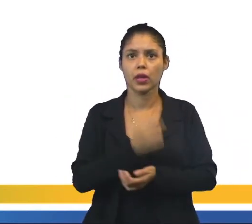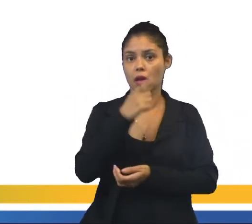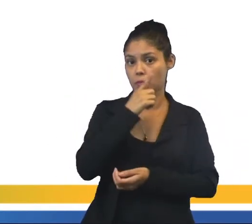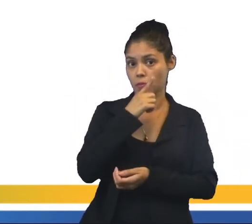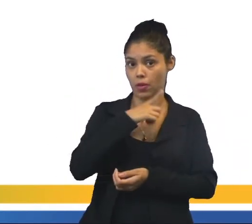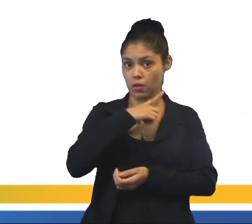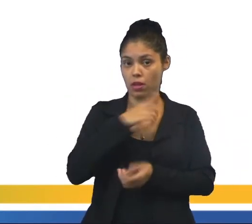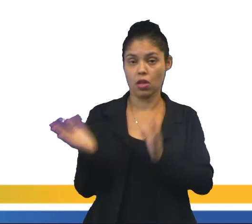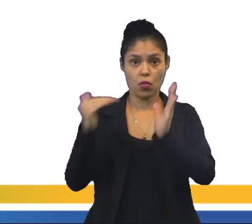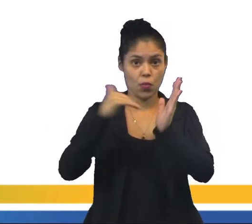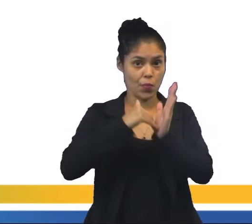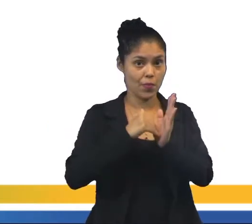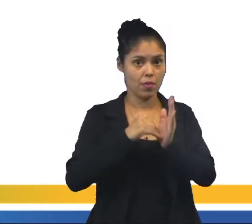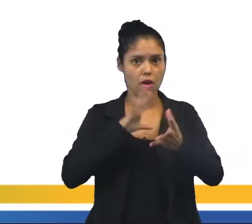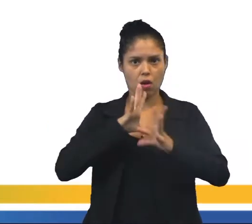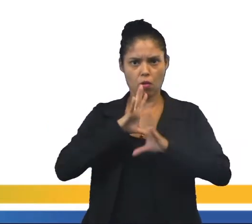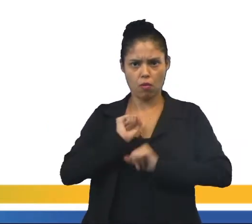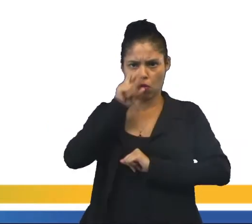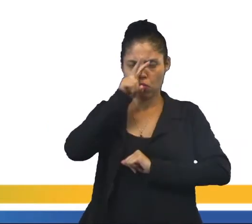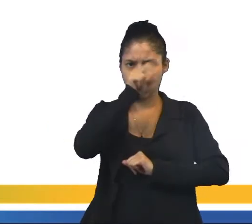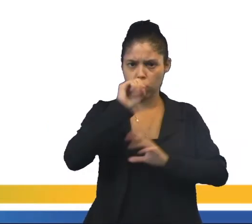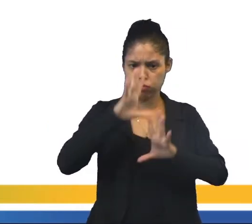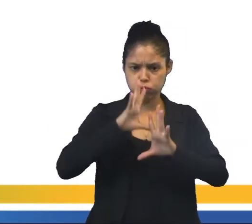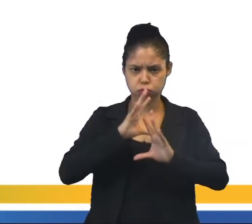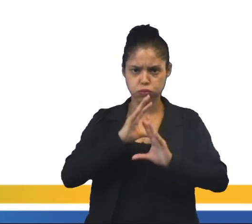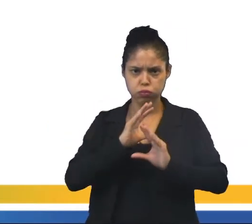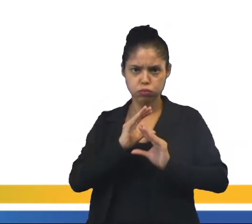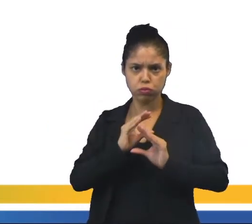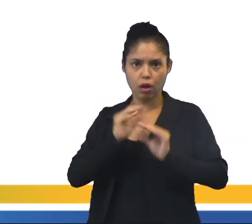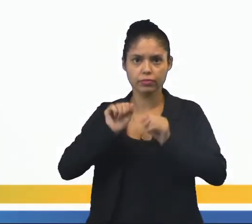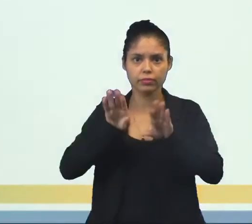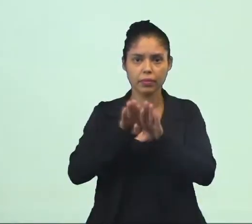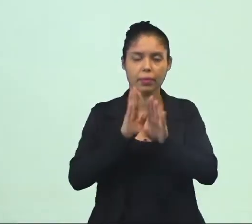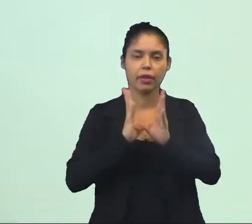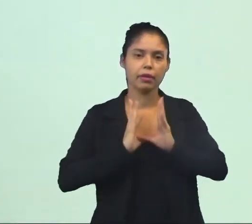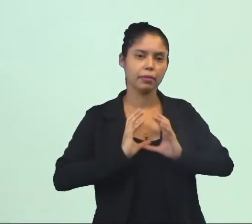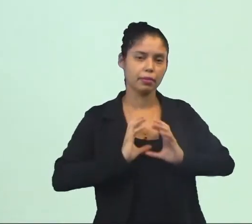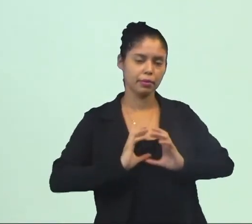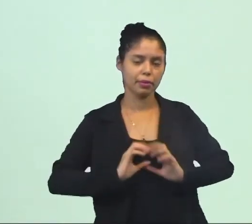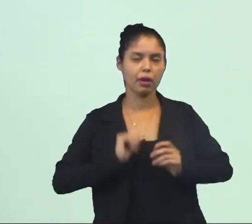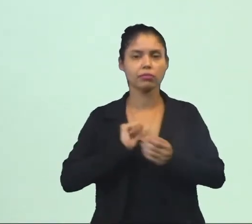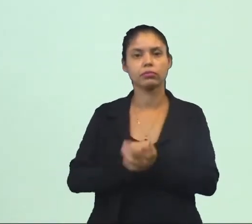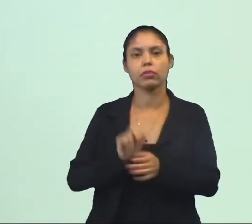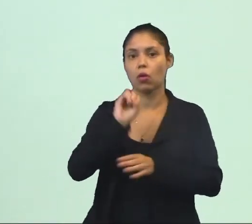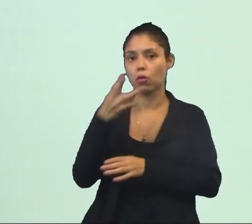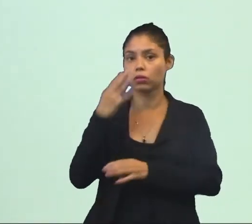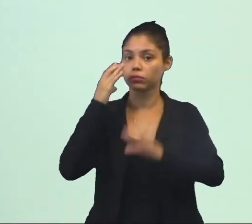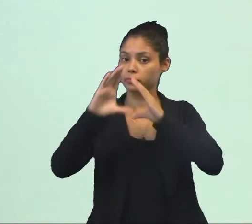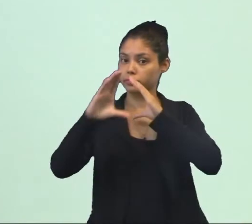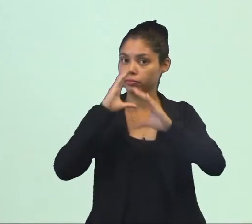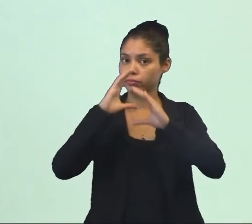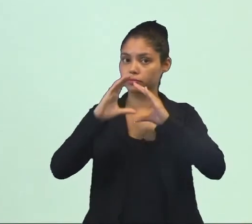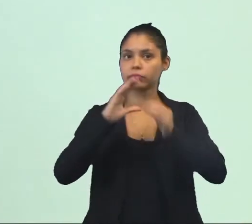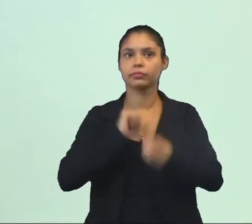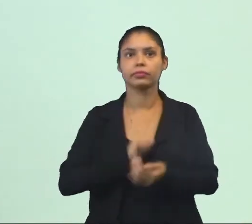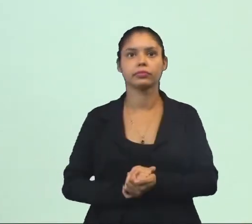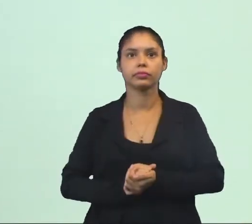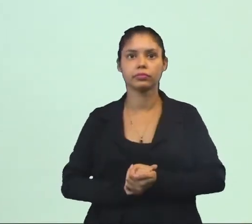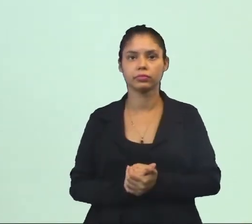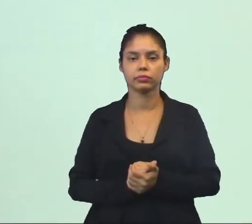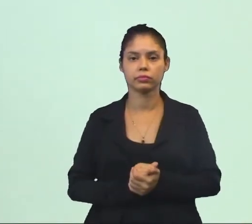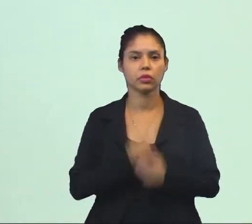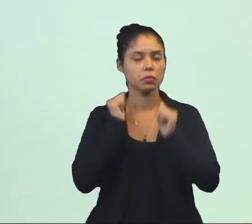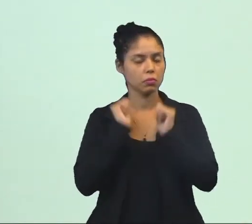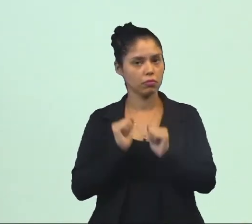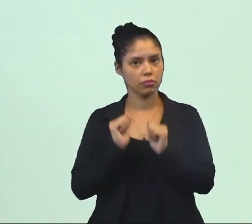para o mais forte. Então, quando eu vou fazer uma música, quando eu vou tocar um instrumento ou cantar, eu